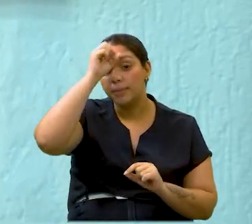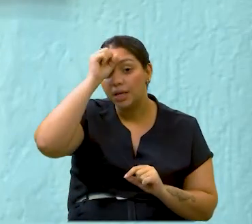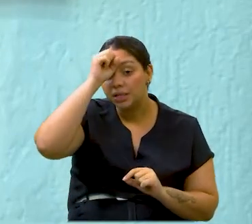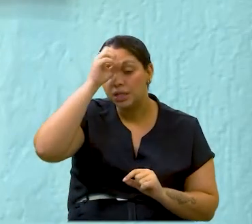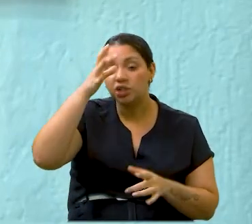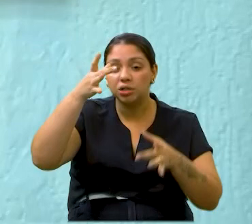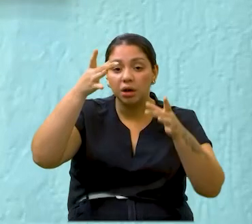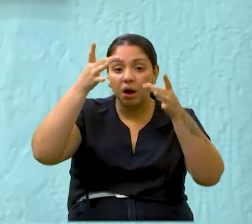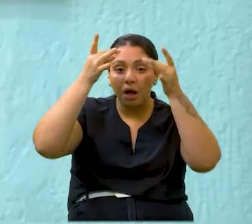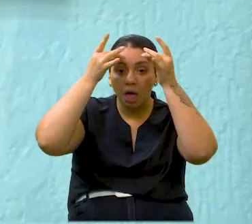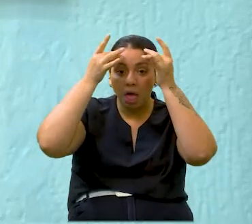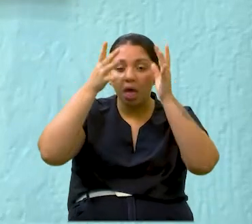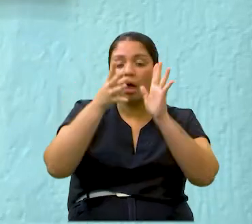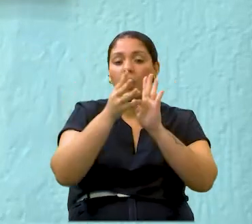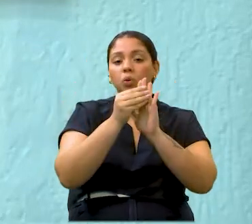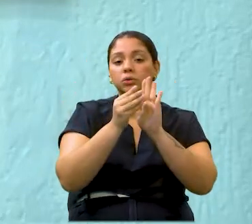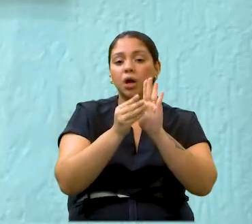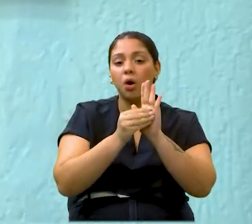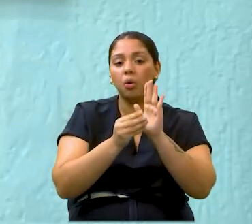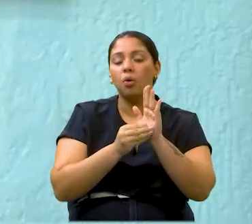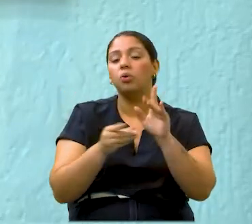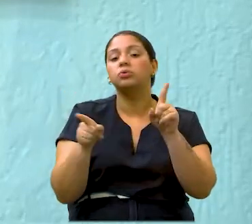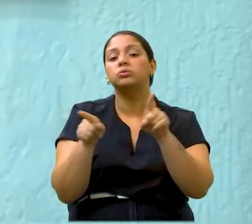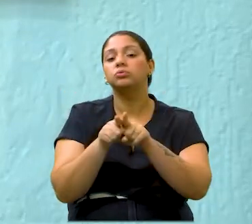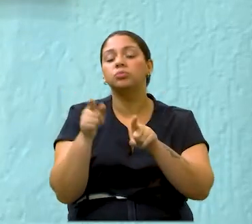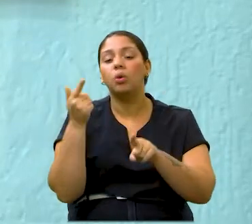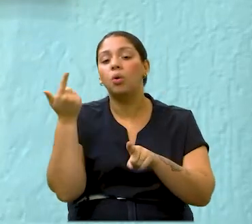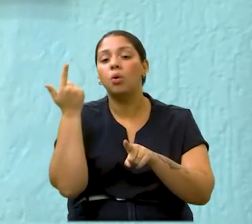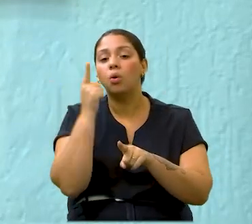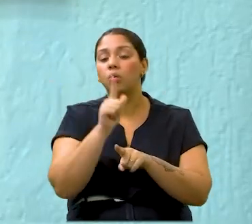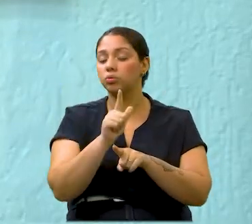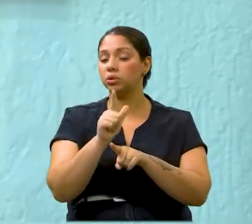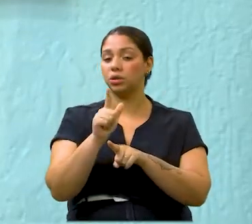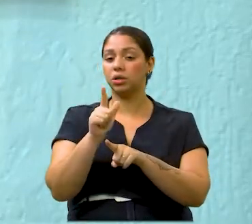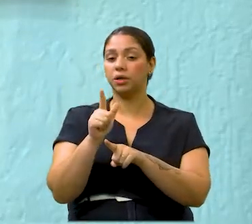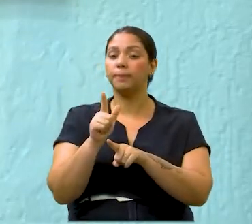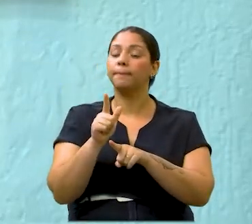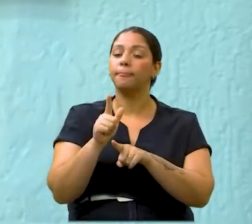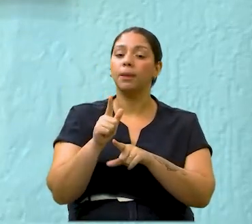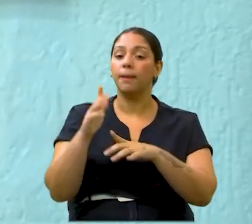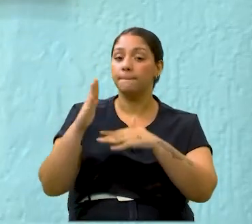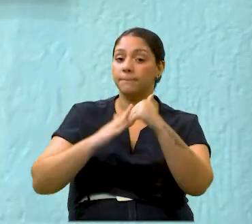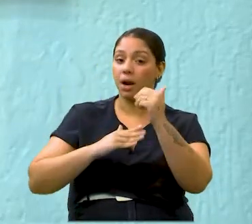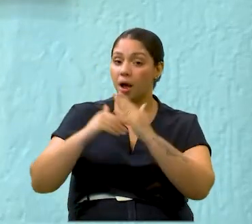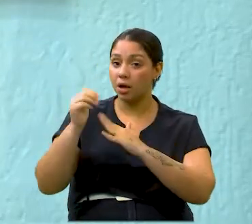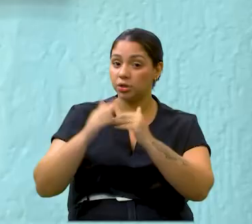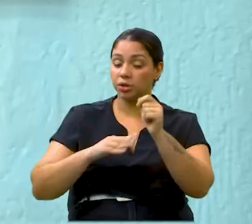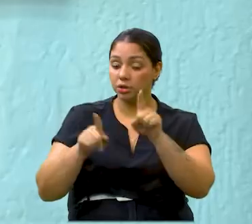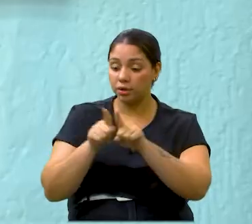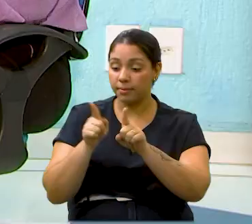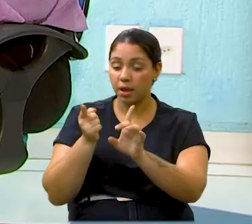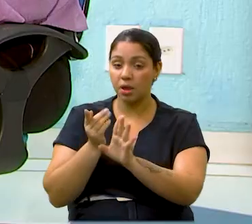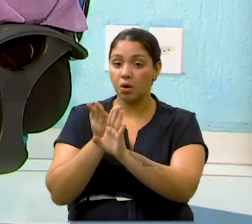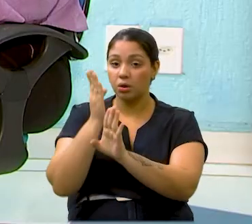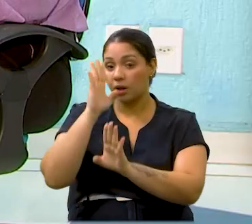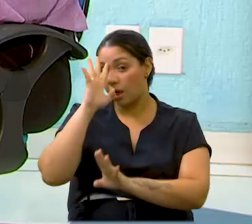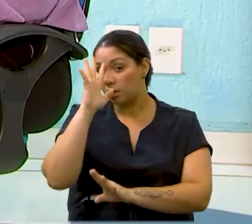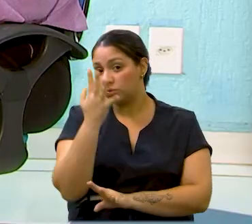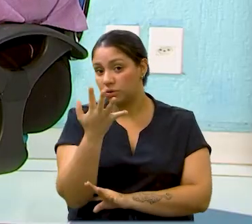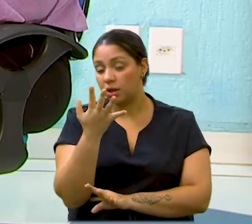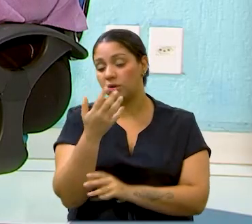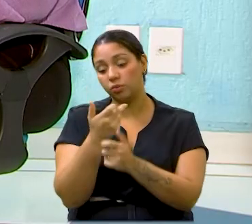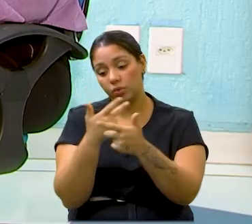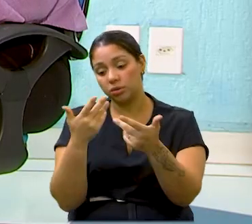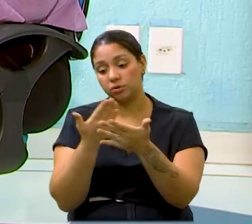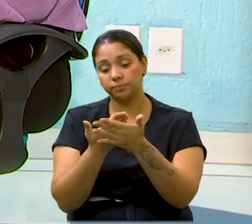aprender, de fixar o conteúdo, de conseguir aplicar e mostrar resultado referente ao que ele aprendeu,